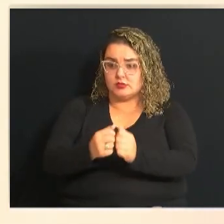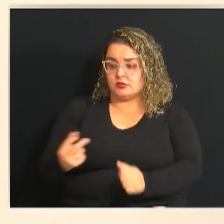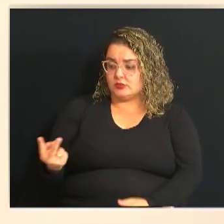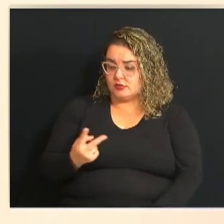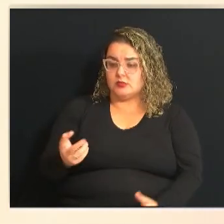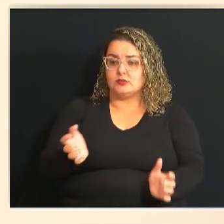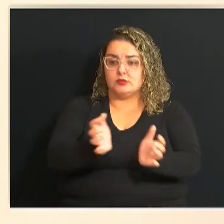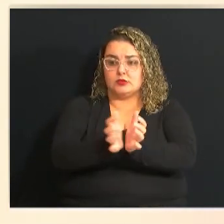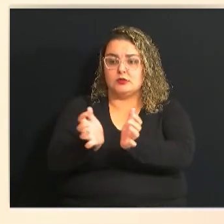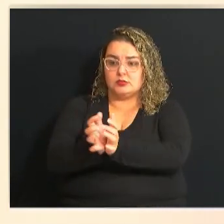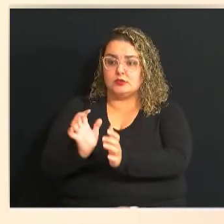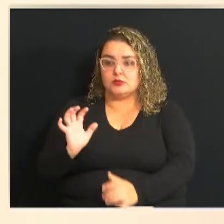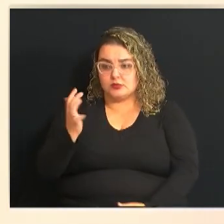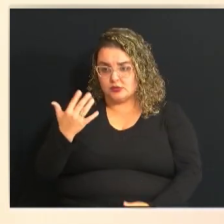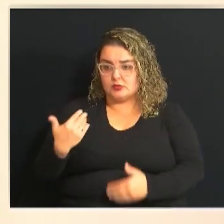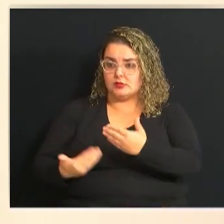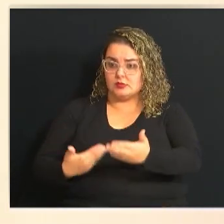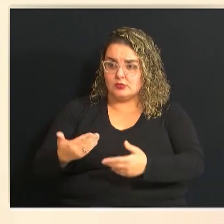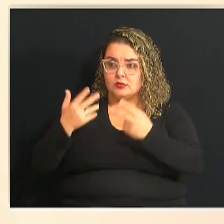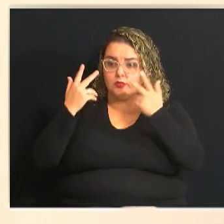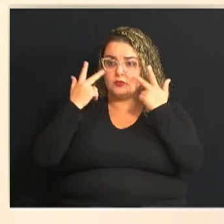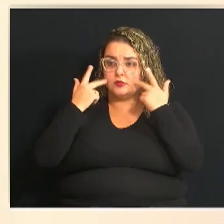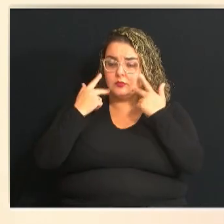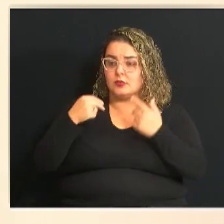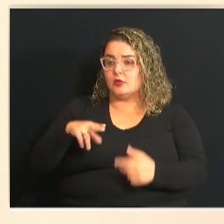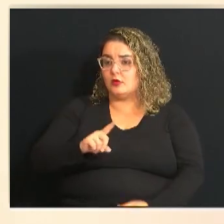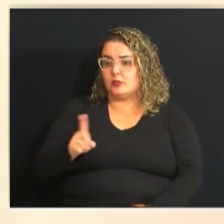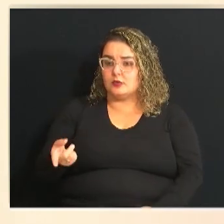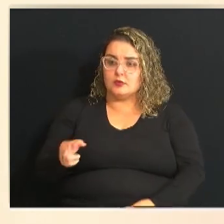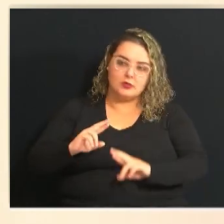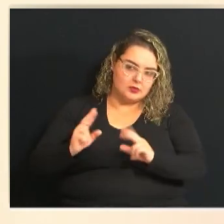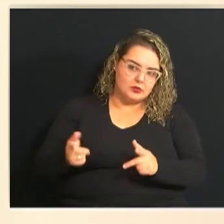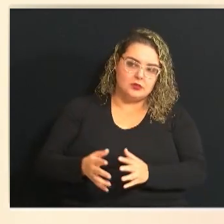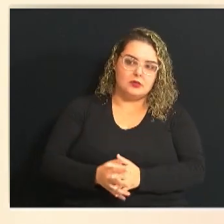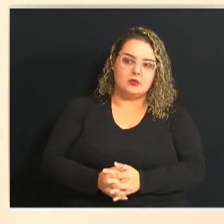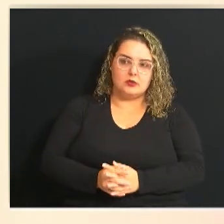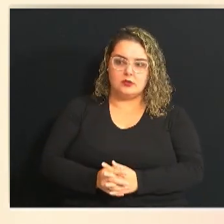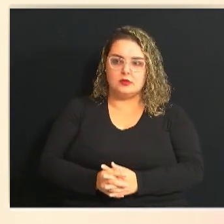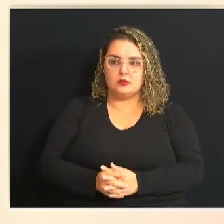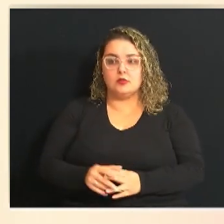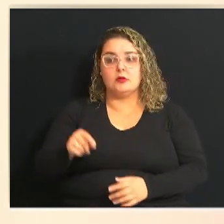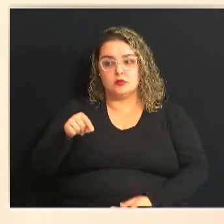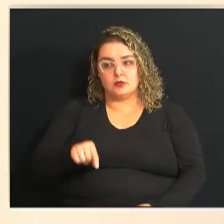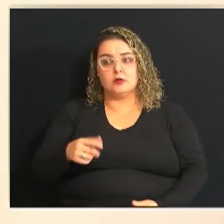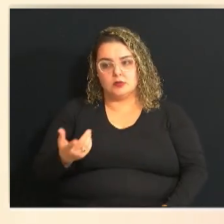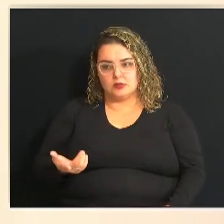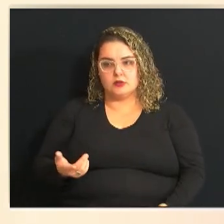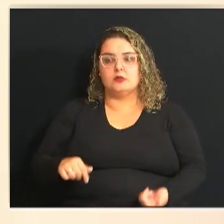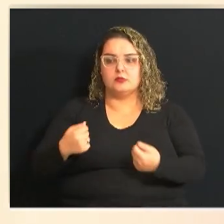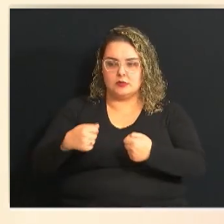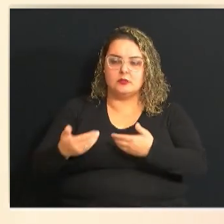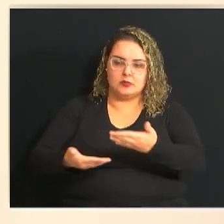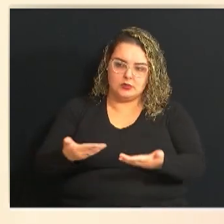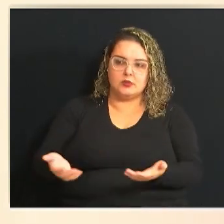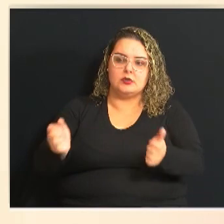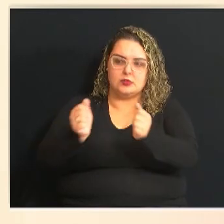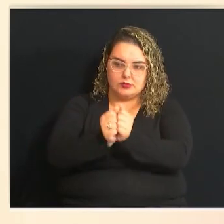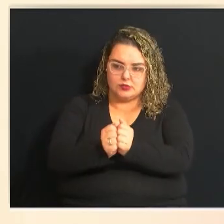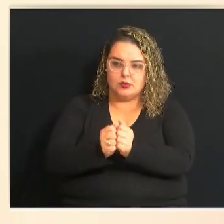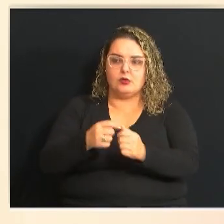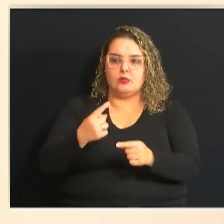como acontece no mês de novembro, mas dessa vez foram especiais com as crianças. Então, em escolas, nos